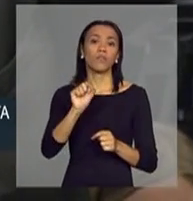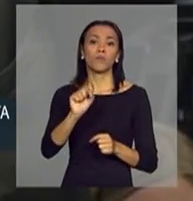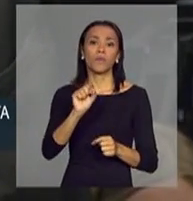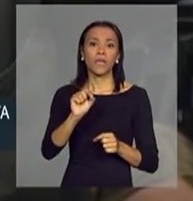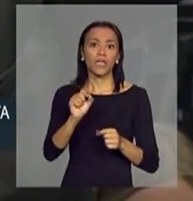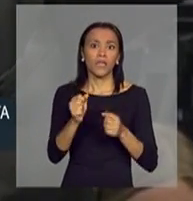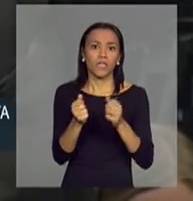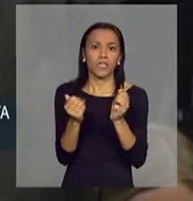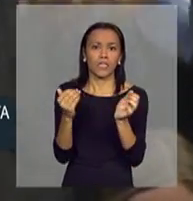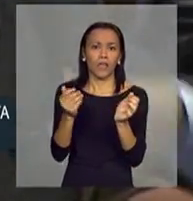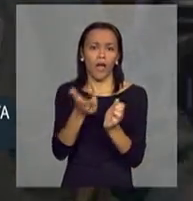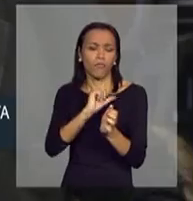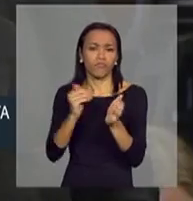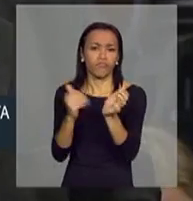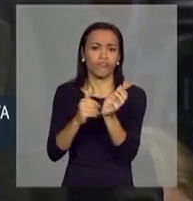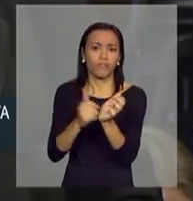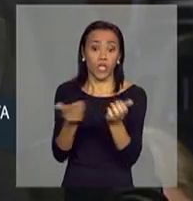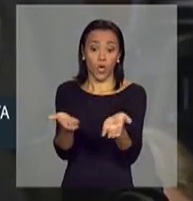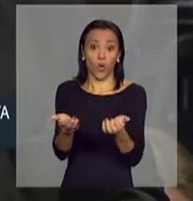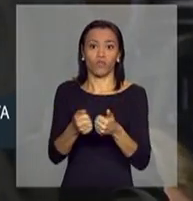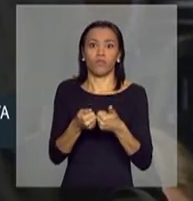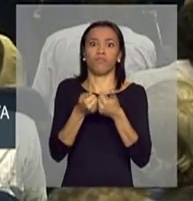revelações feitas aqui pela Heloísa.